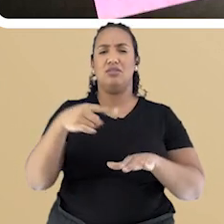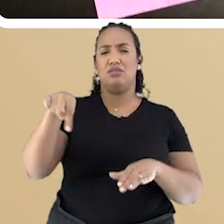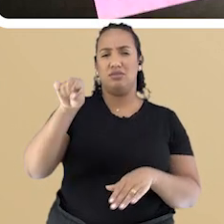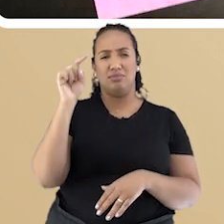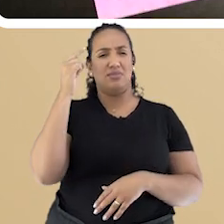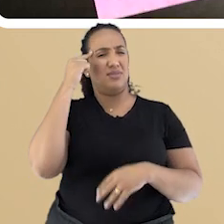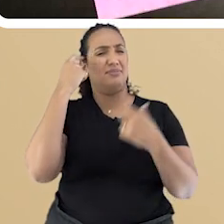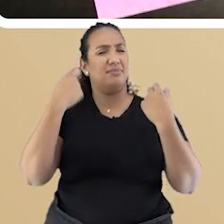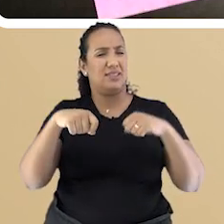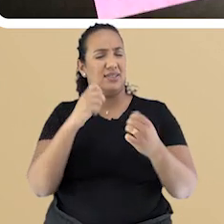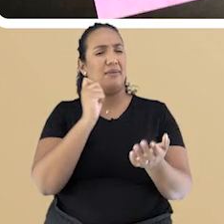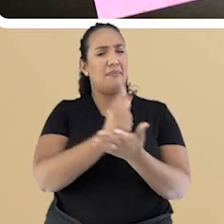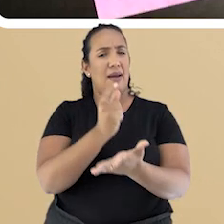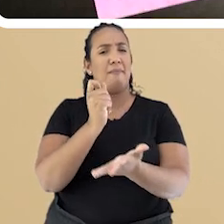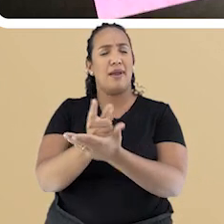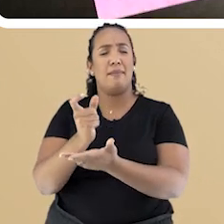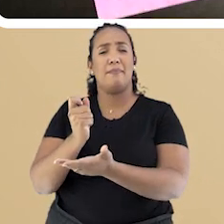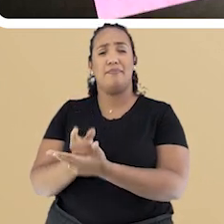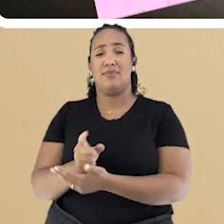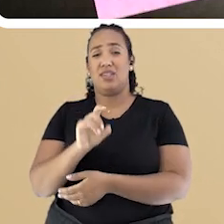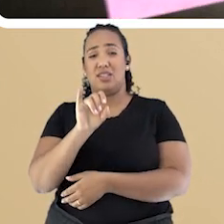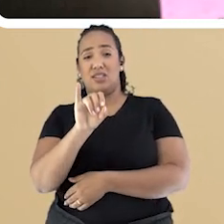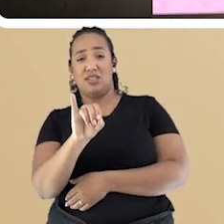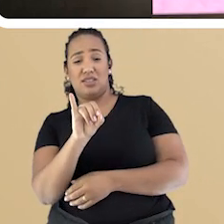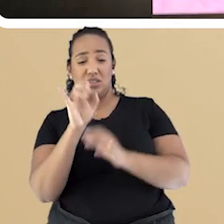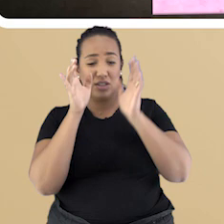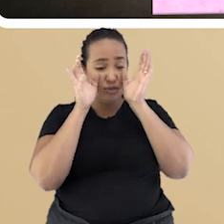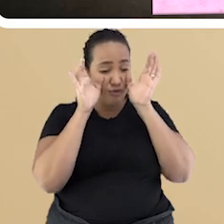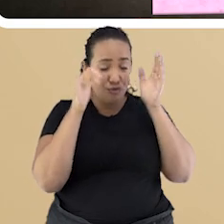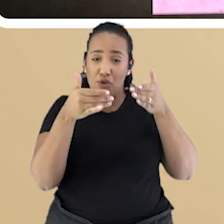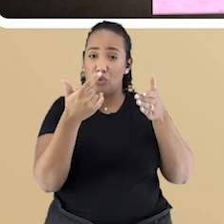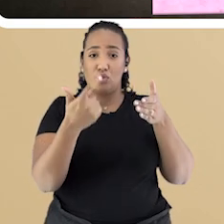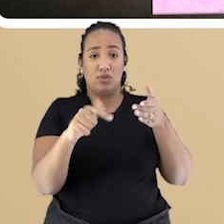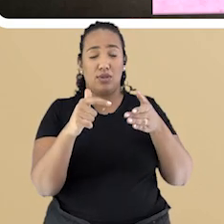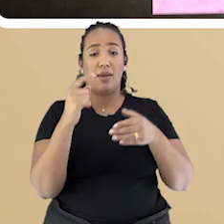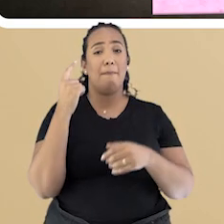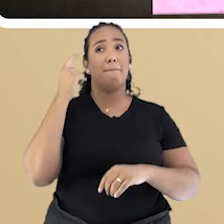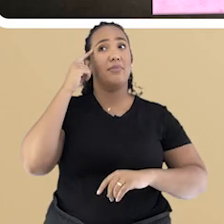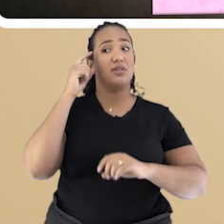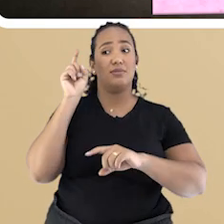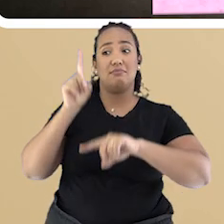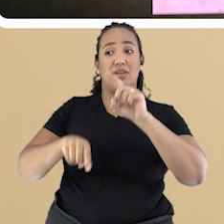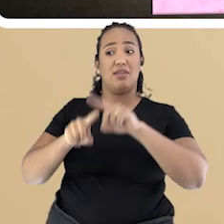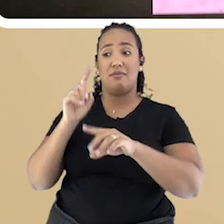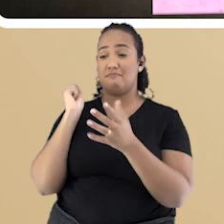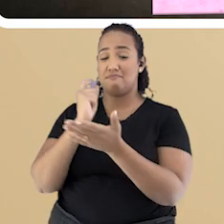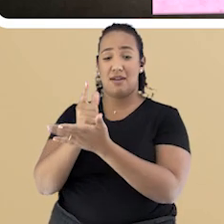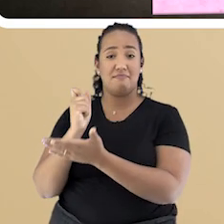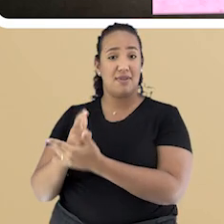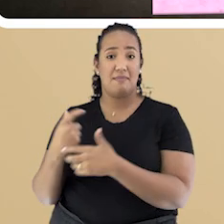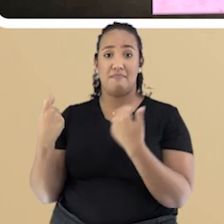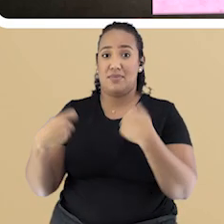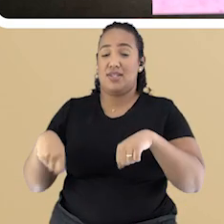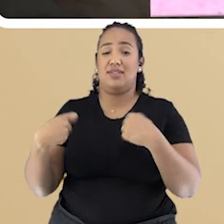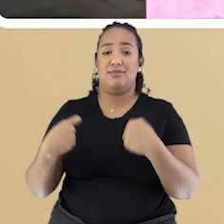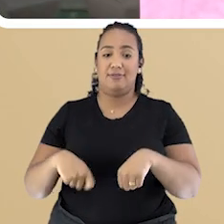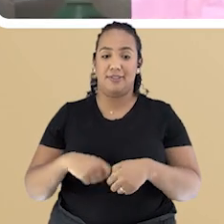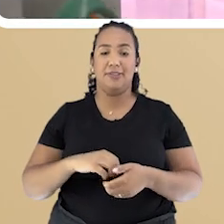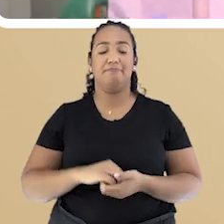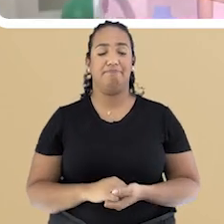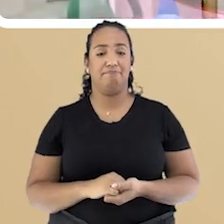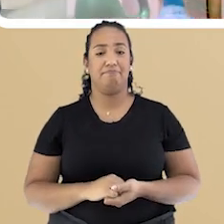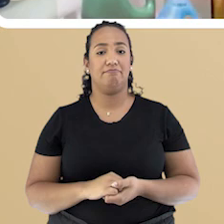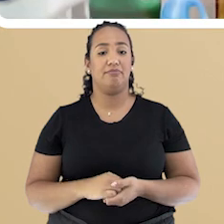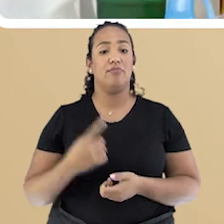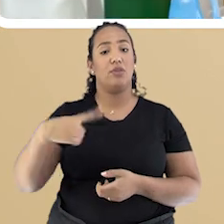que precisamos de mais coisas. E se estamos distraídos, pode parecer que tudo se pode comprar. E muitas vezes, acabamos comprando coisas demais.